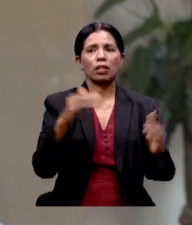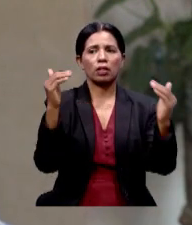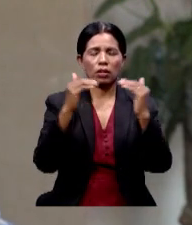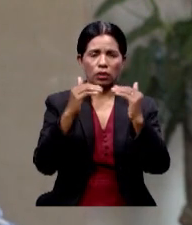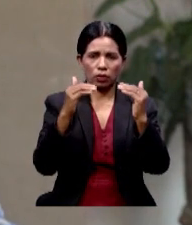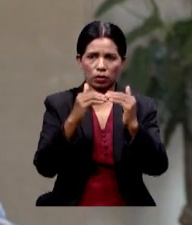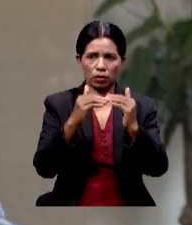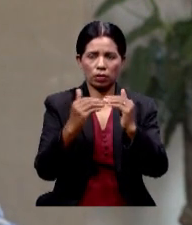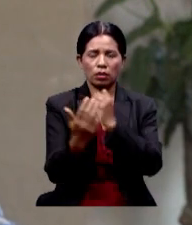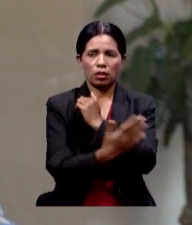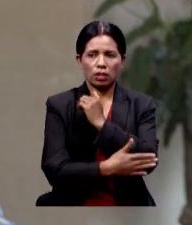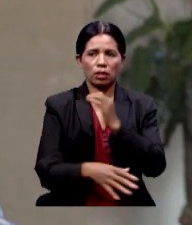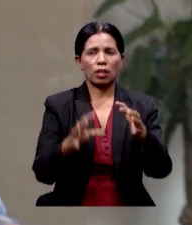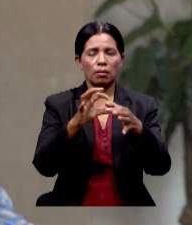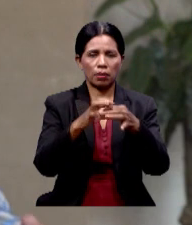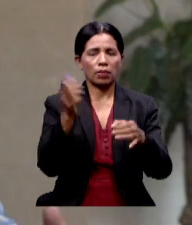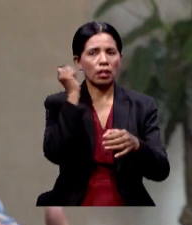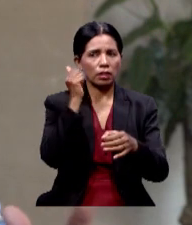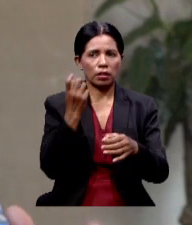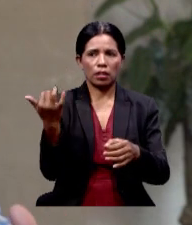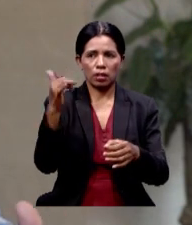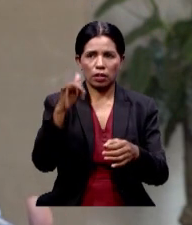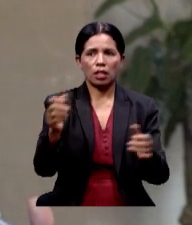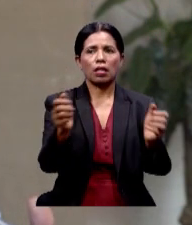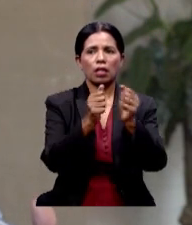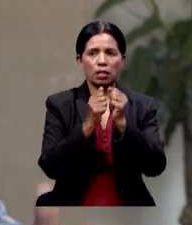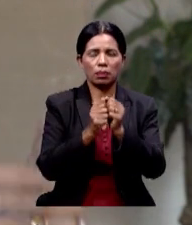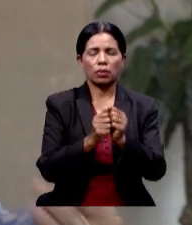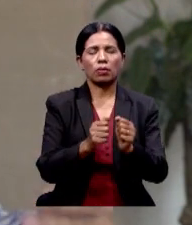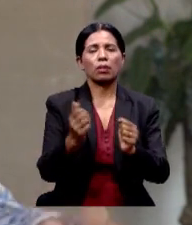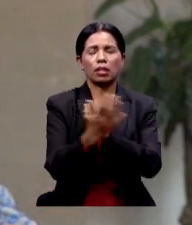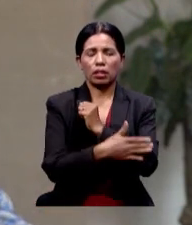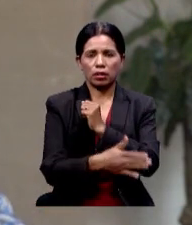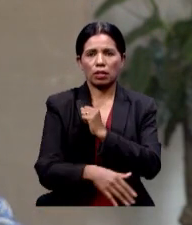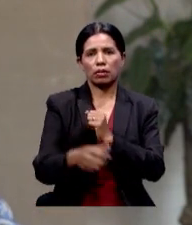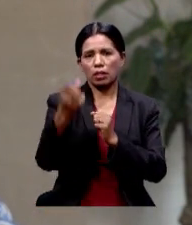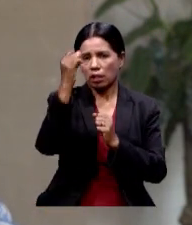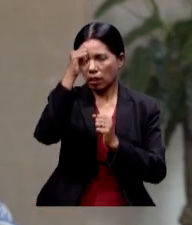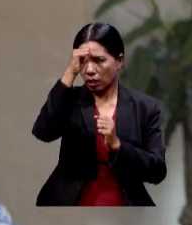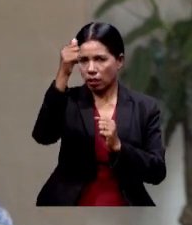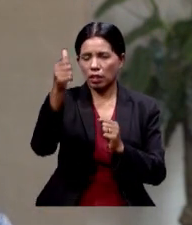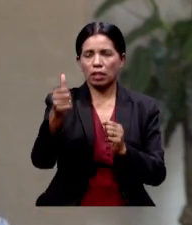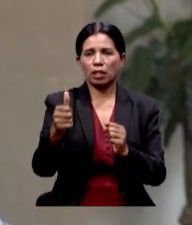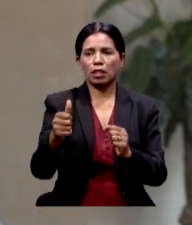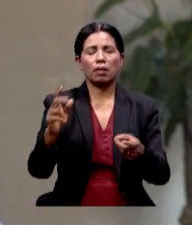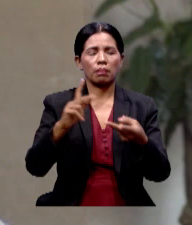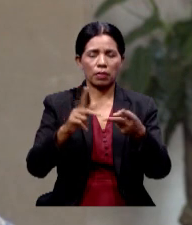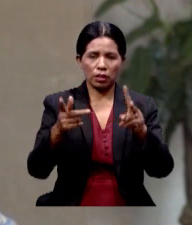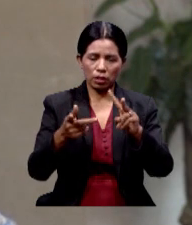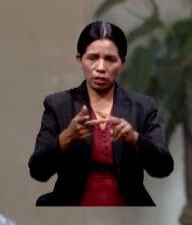entre nação ASEAN Sira e a Hamutu com Índia, também Índia parceiros de diálogo ASEAN